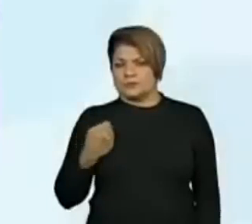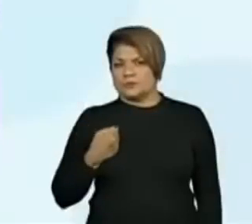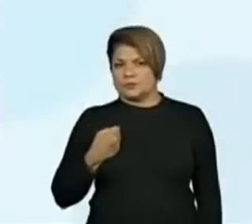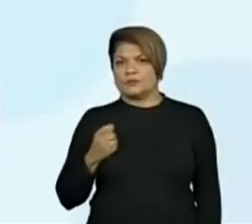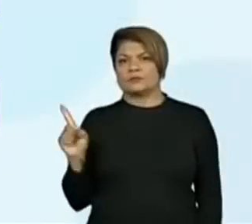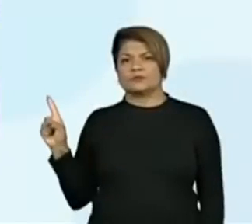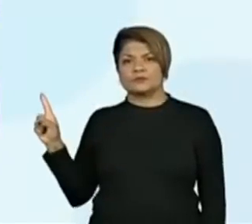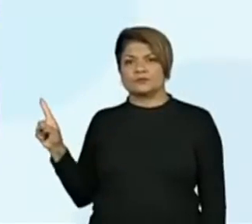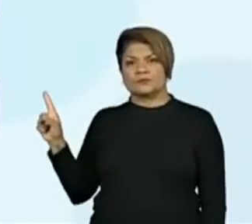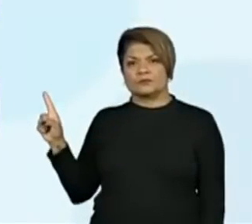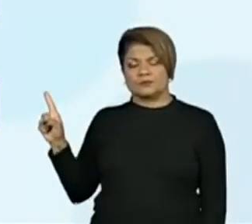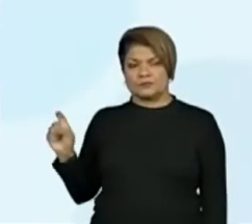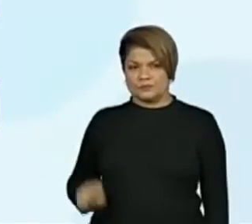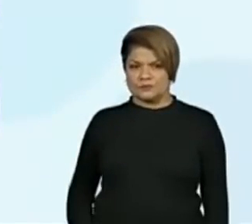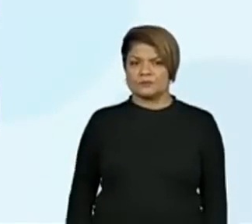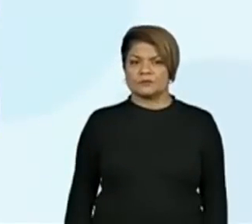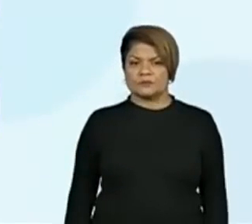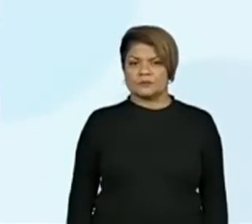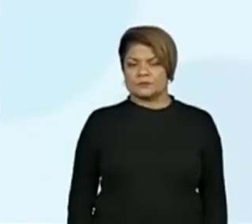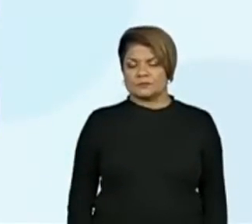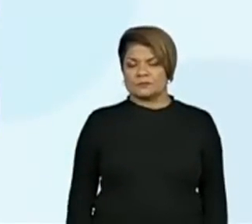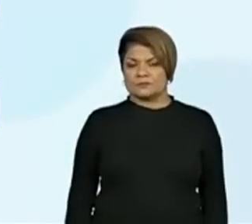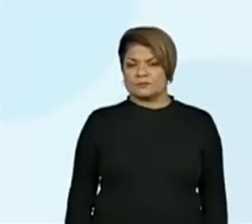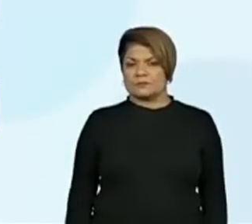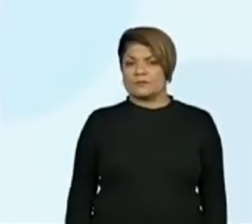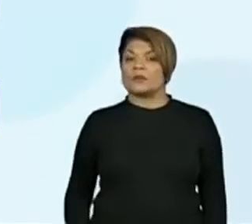tela em ordem